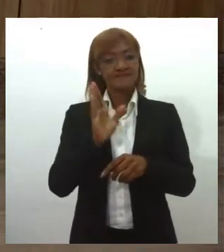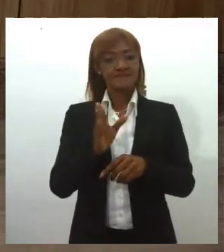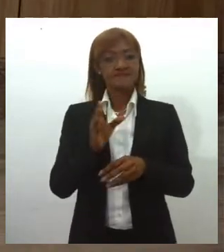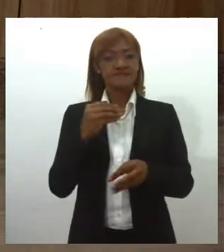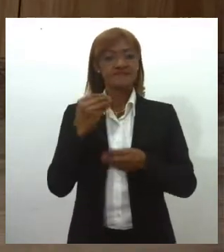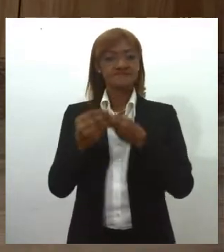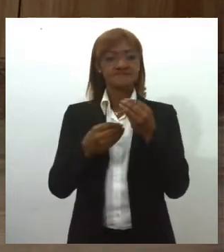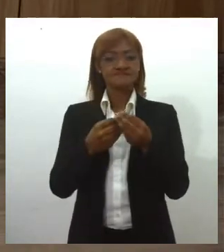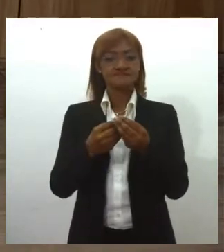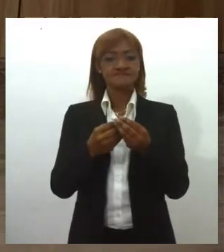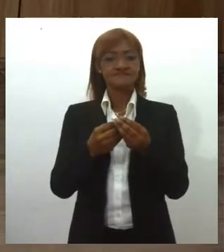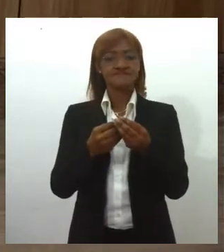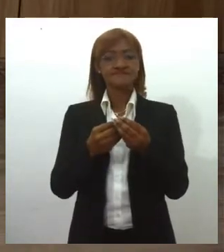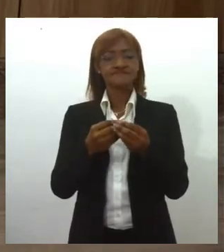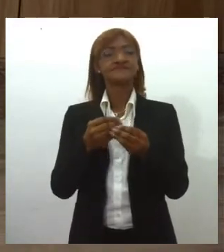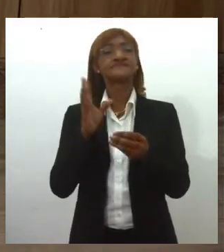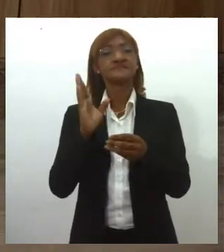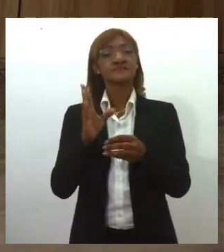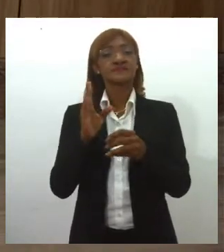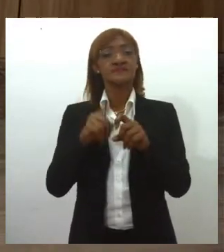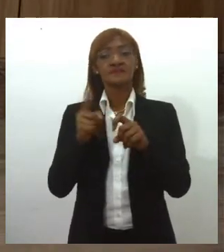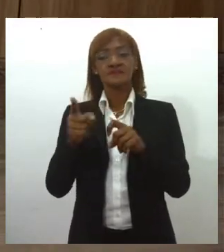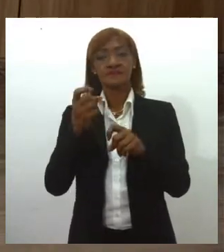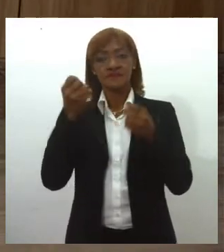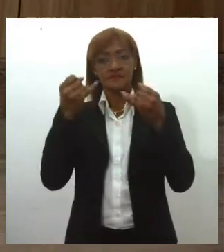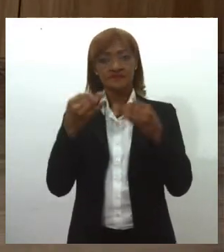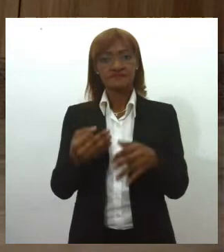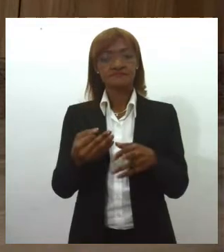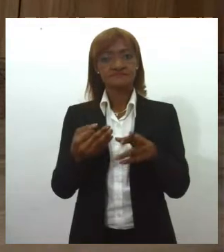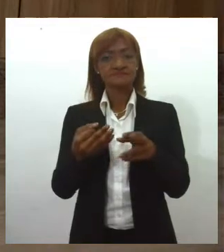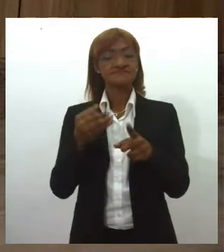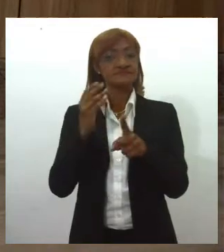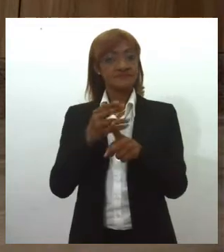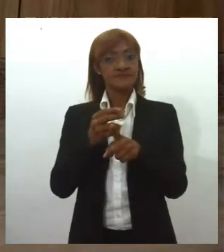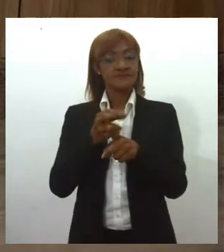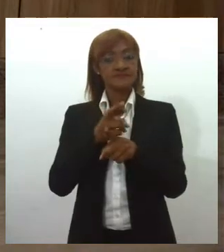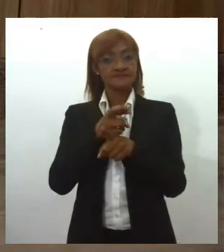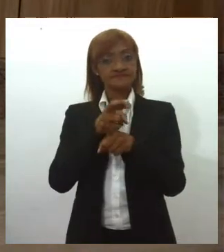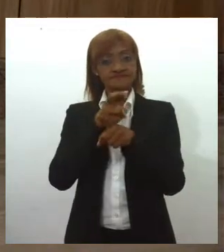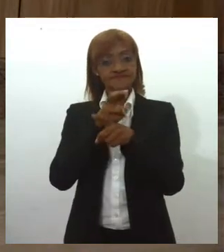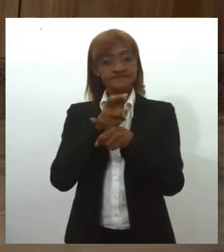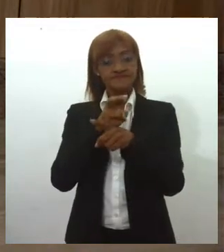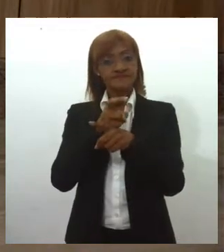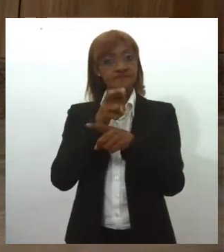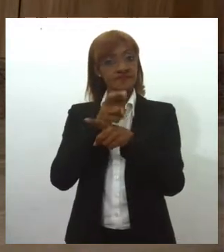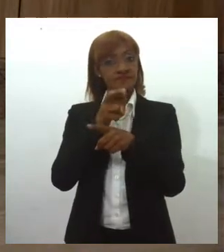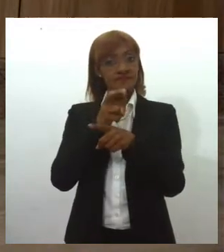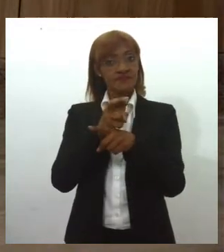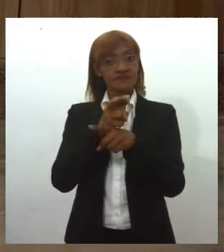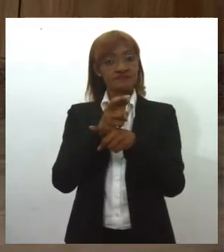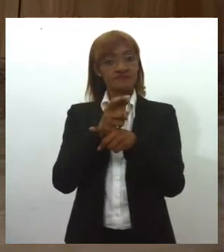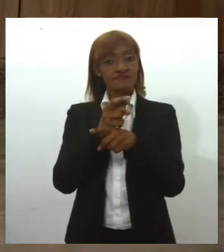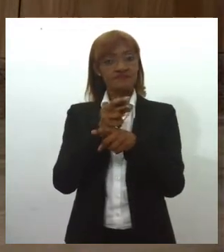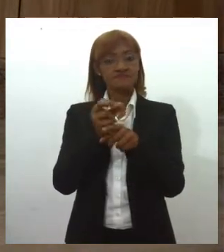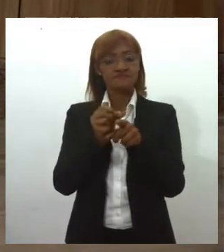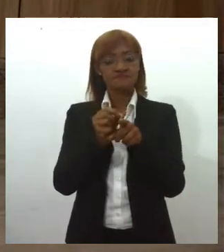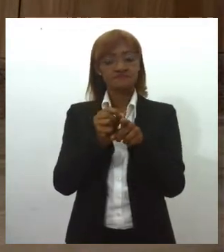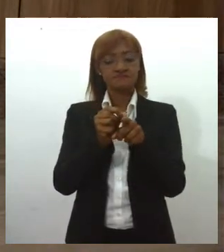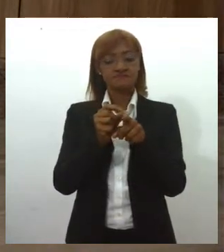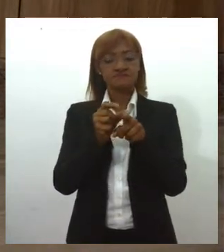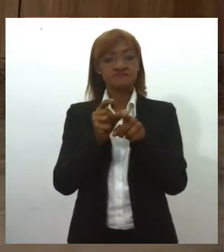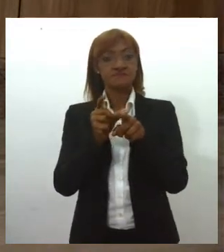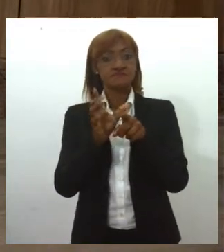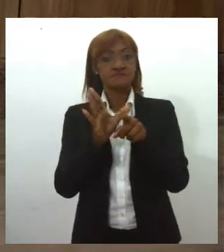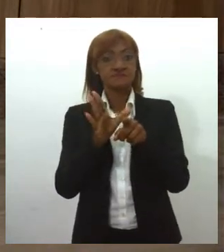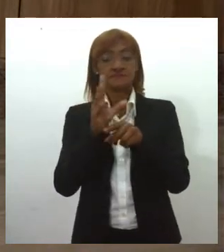vimos o doutor Baronto falando que o câncer de próstata, ele cresce lentamente. Mas mesmo assim, nós temos